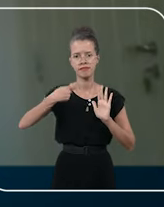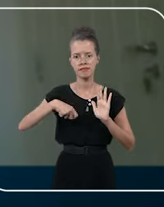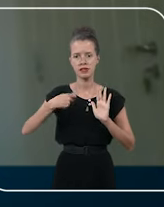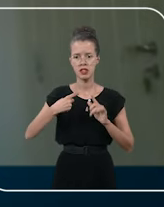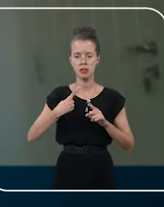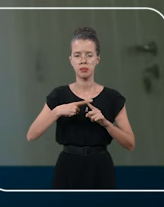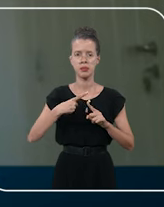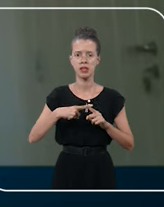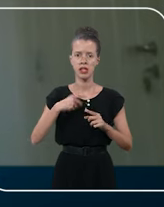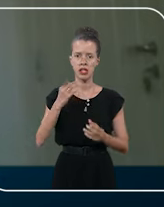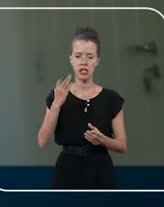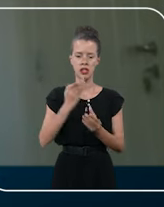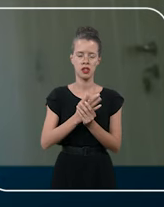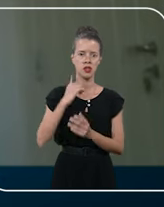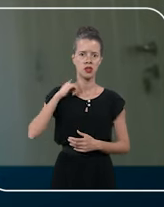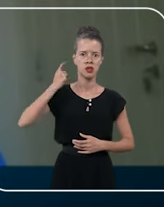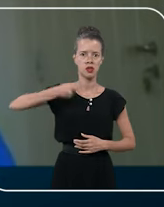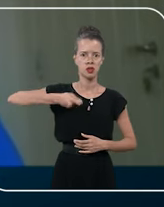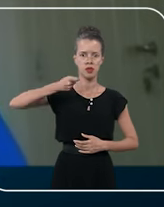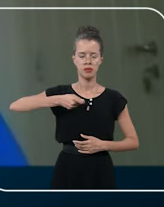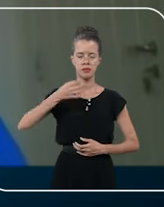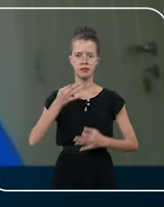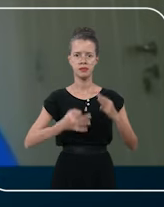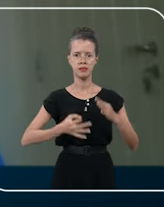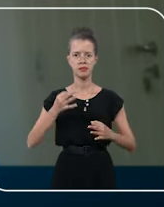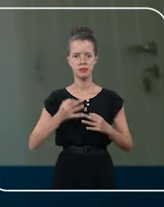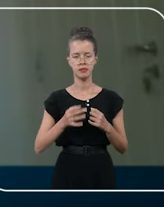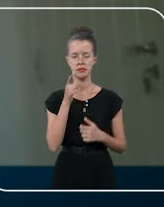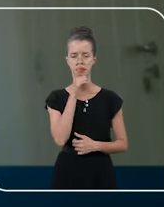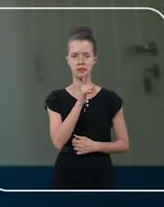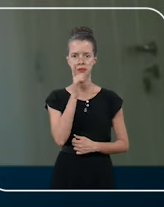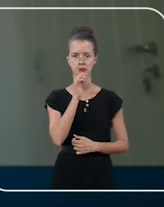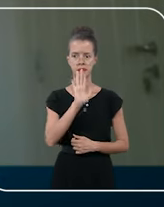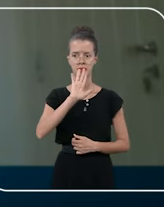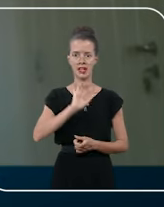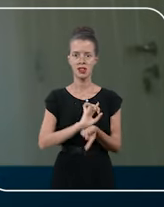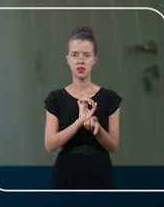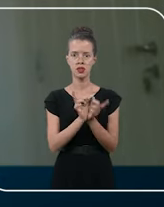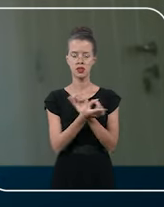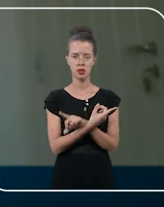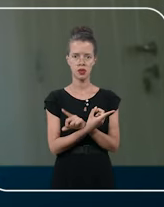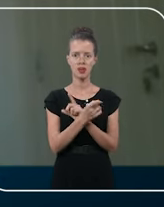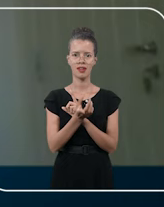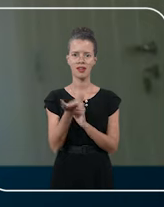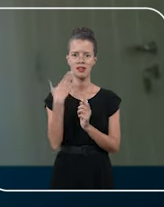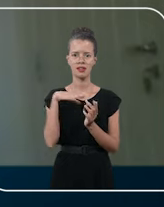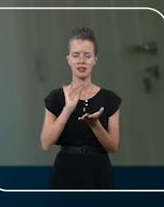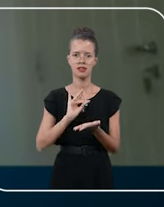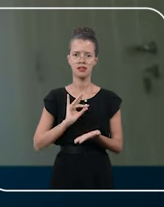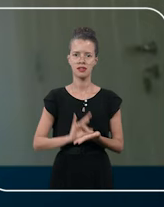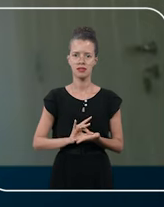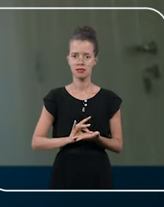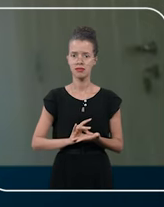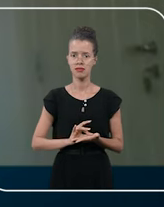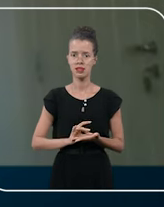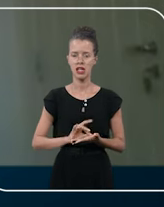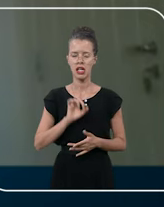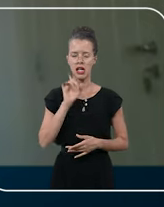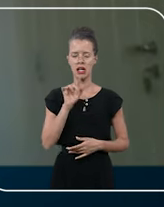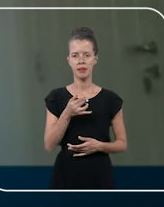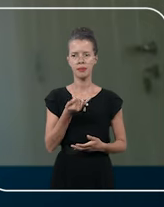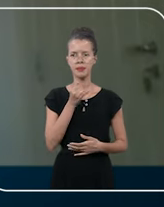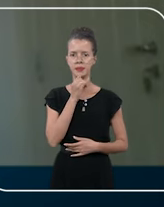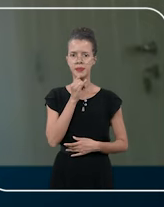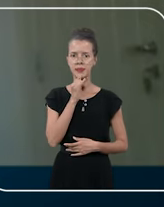pelo juiz. Agora, a inversão do ônus da prova, ela é a possibilidade de que, ao invés de ser